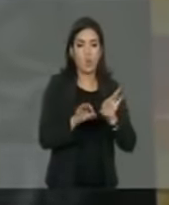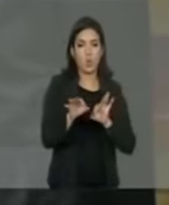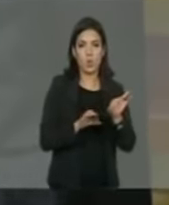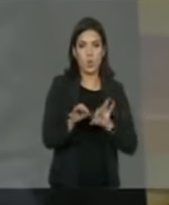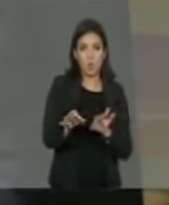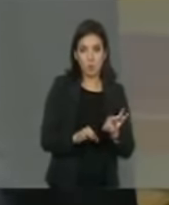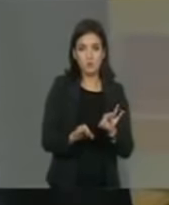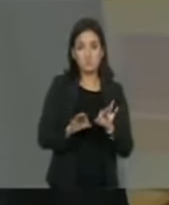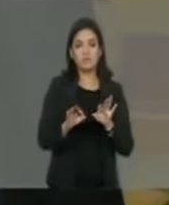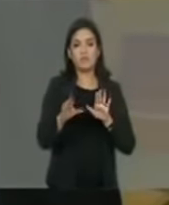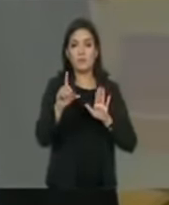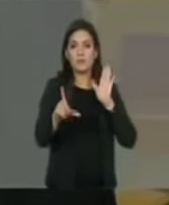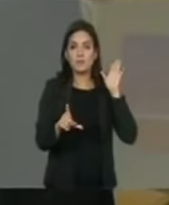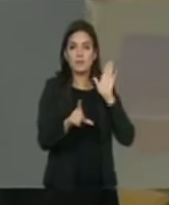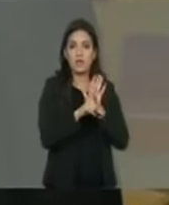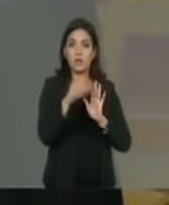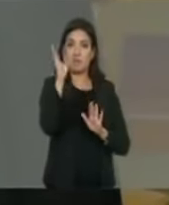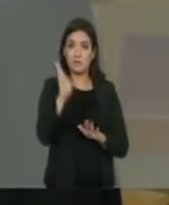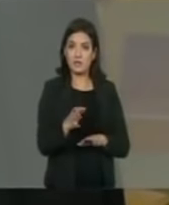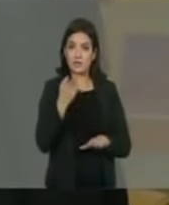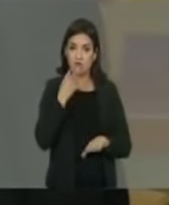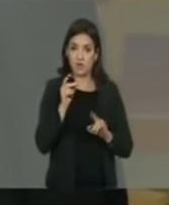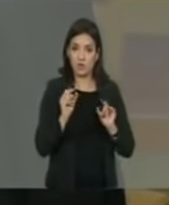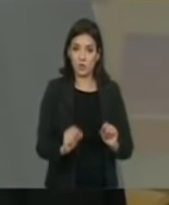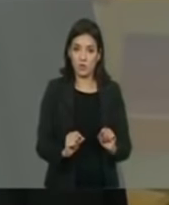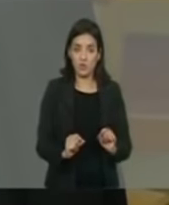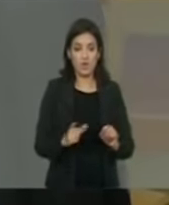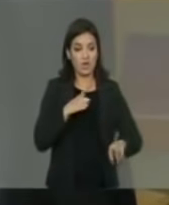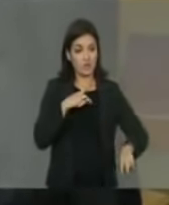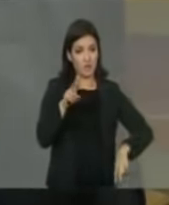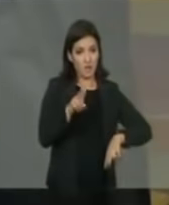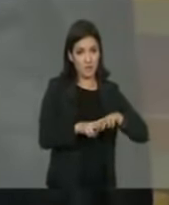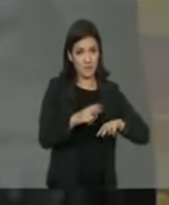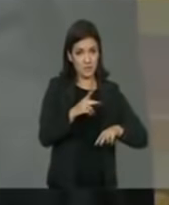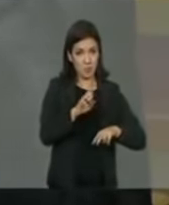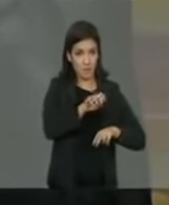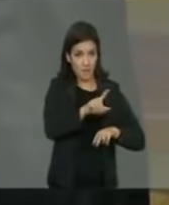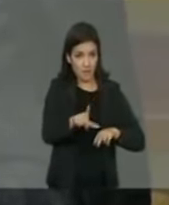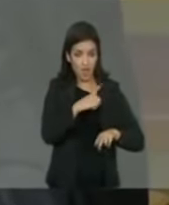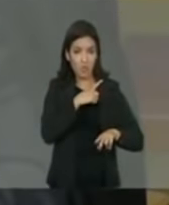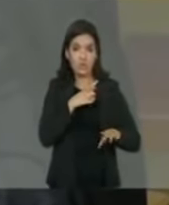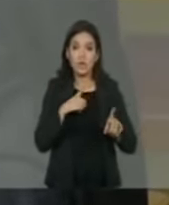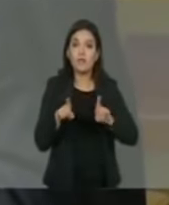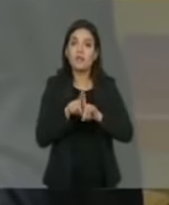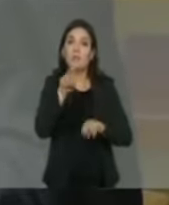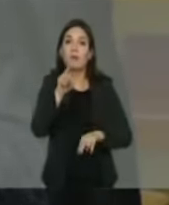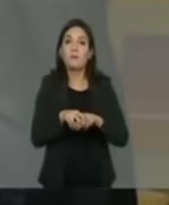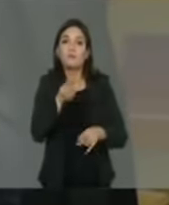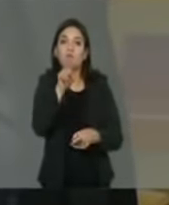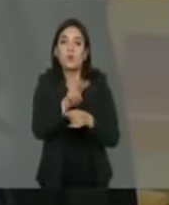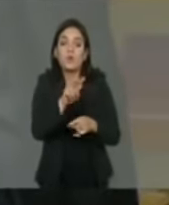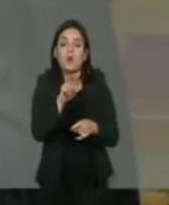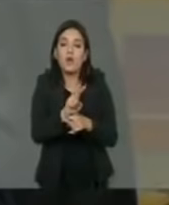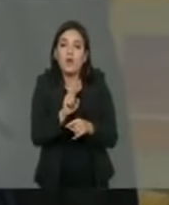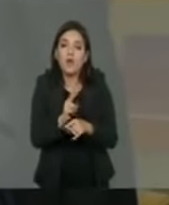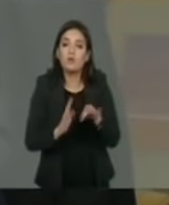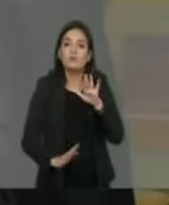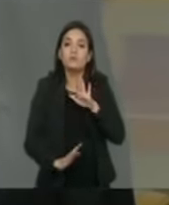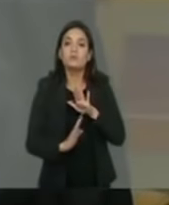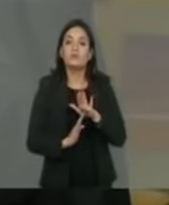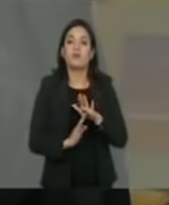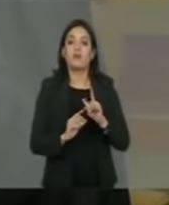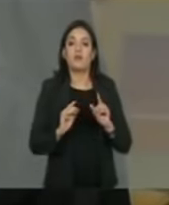admite ao lado da prisão penal a prisão cautelar que se